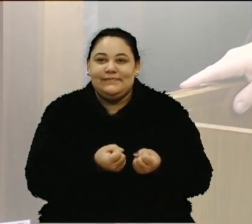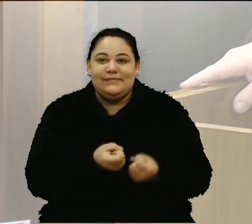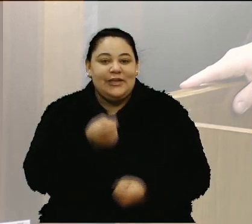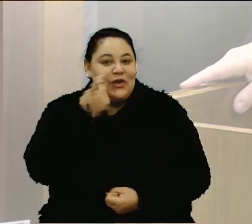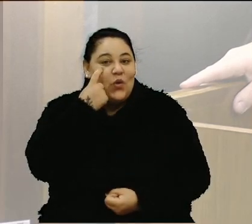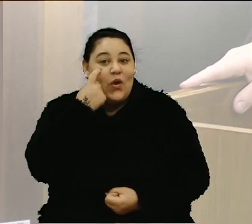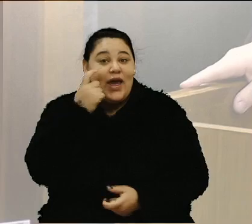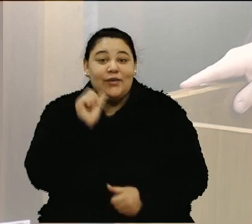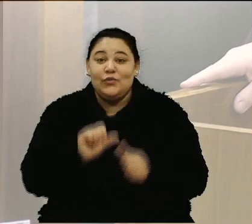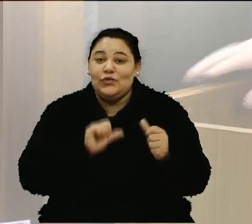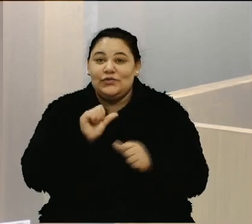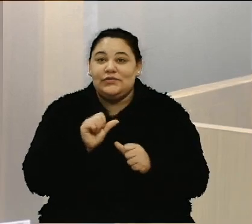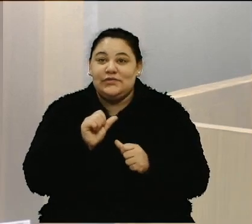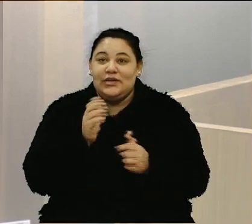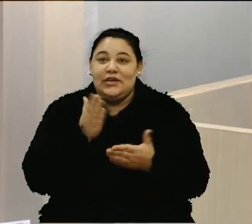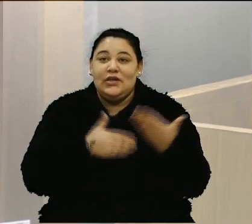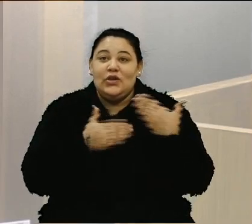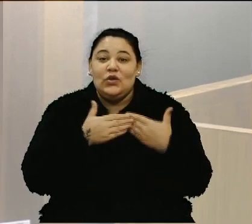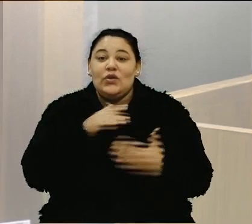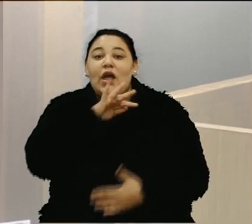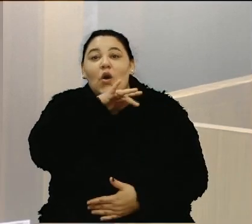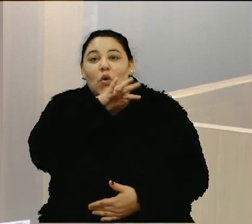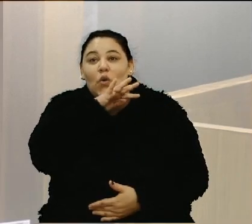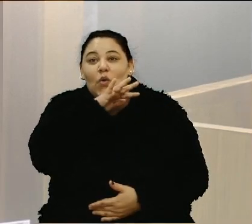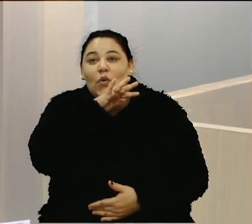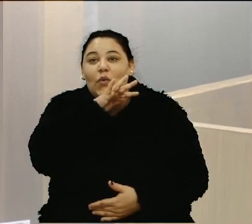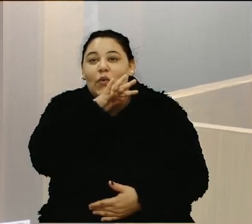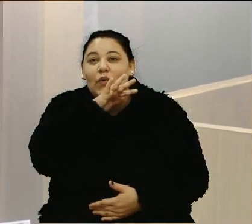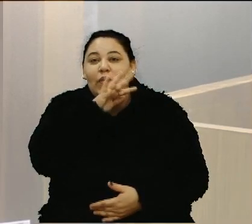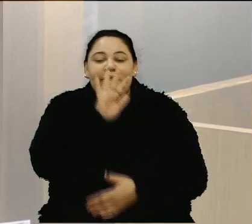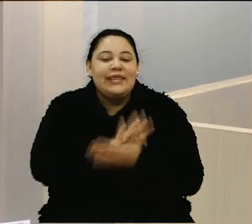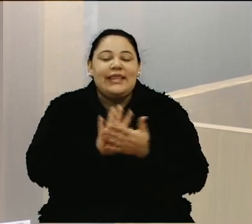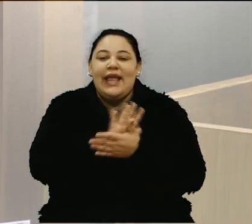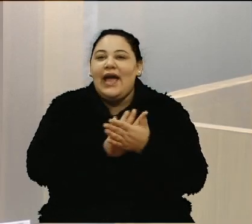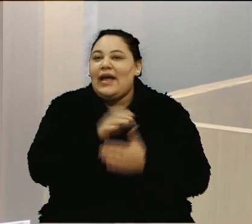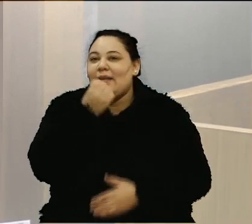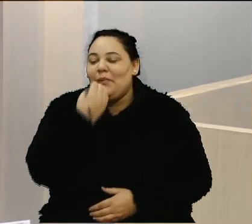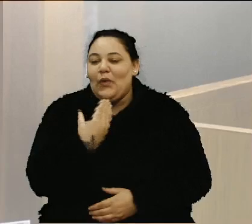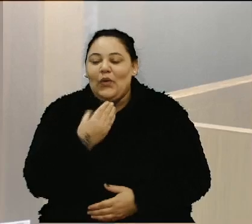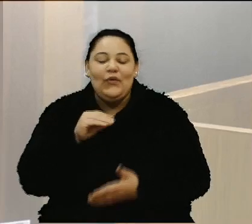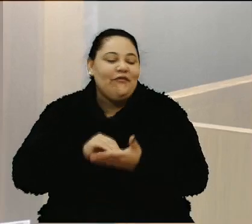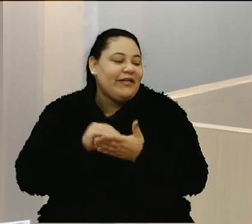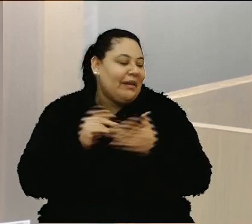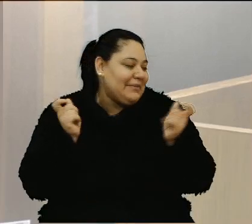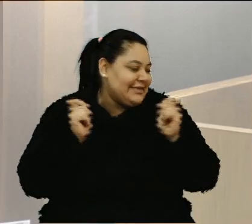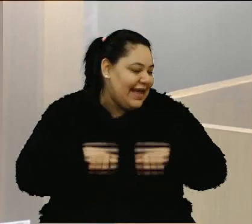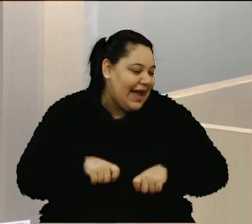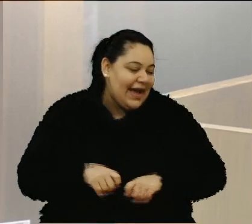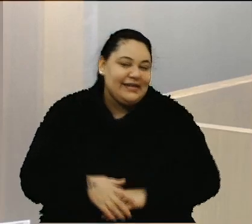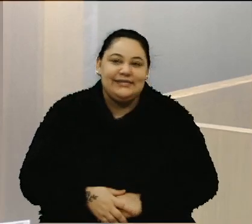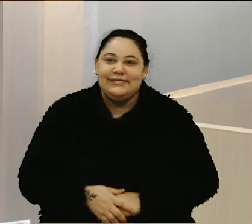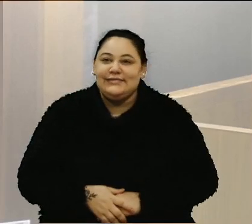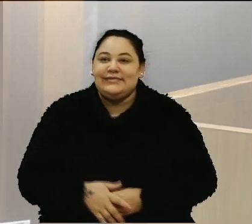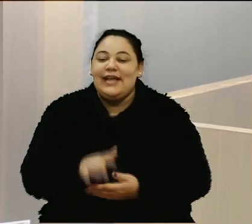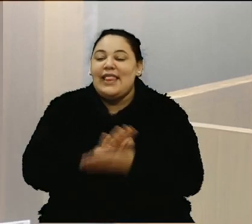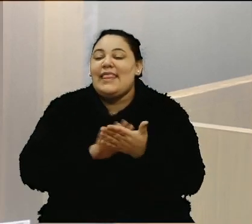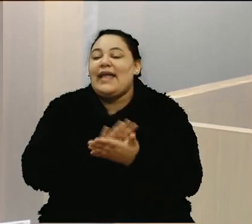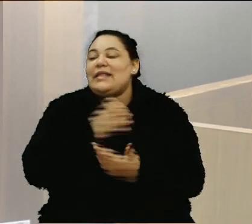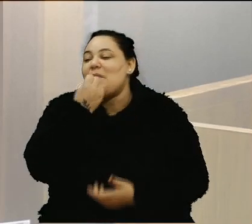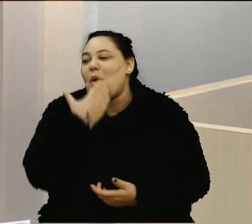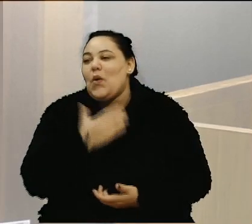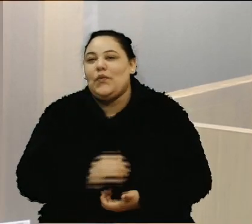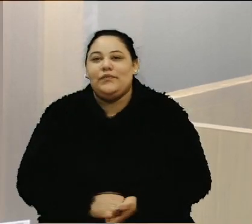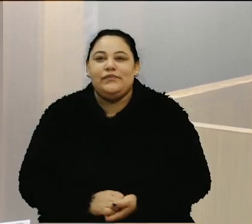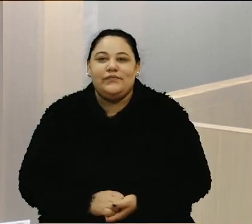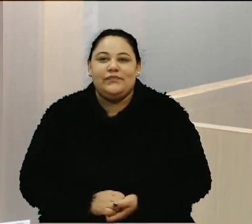né? E fica tudo é ruim, tudo nada presta, é tudo incompetência, nada está certo.